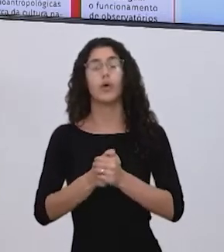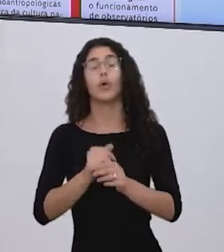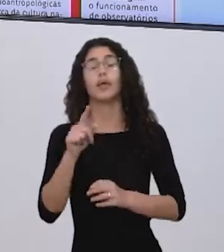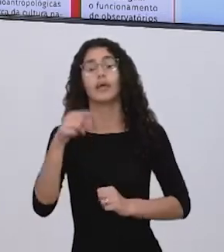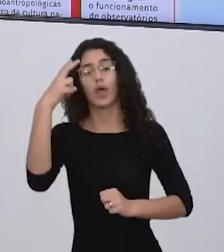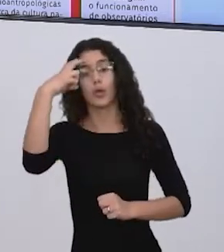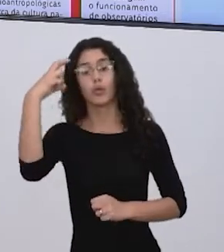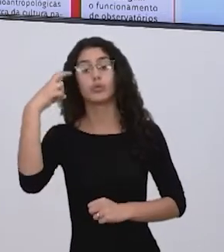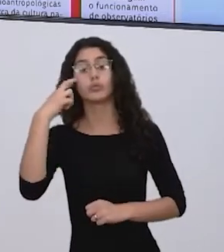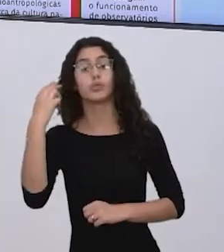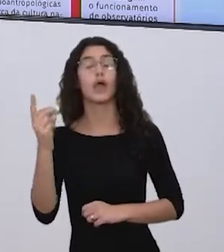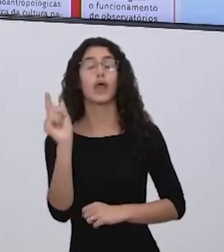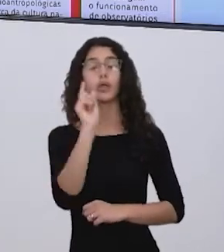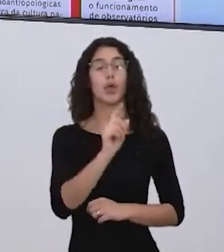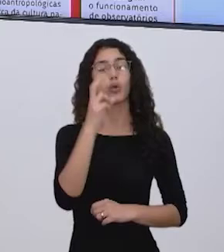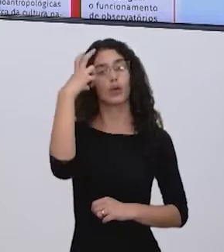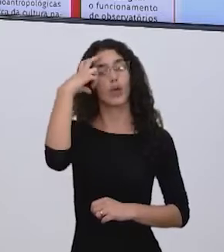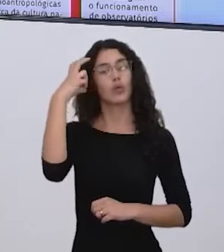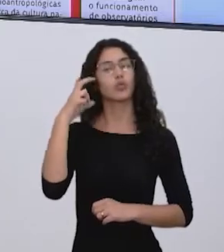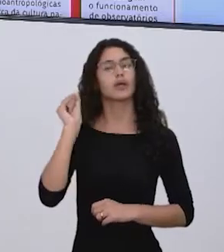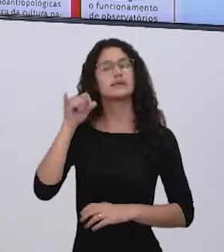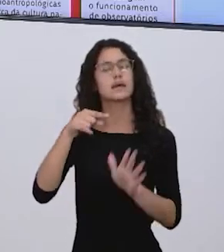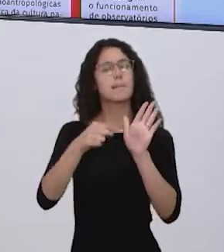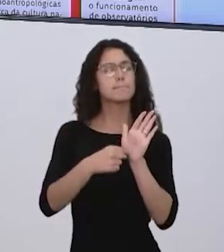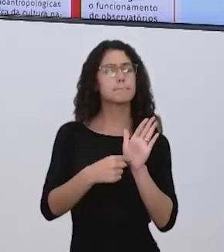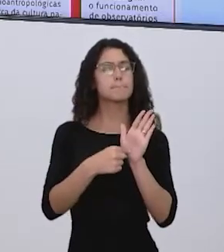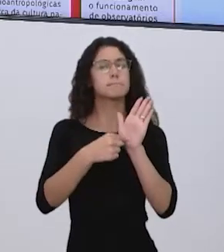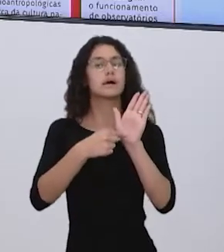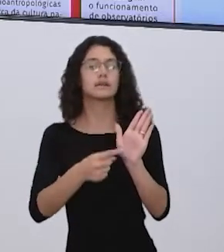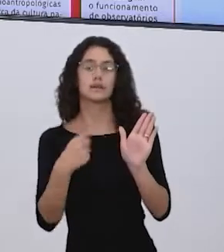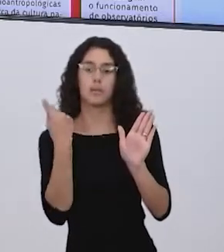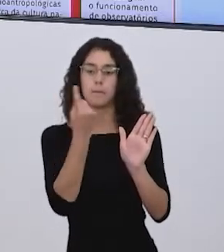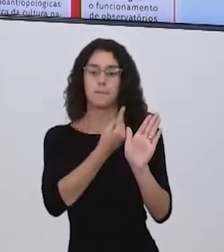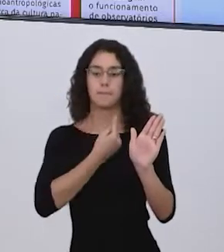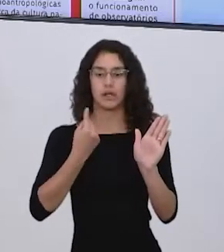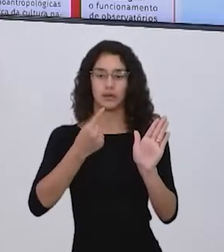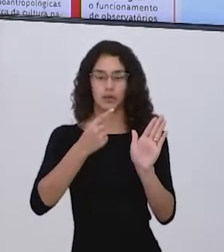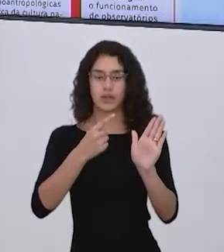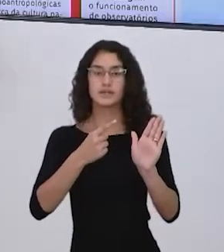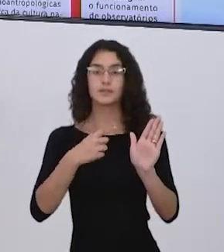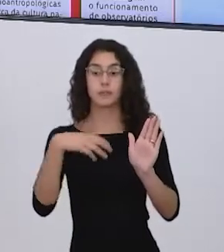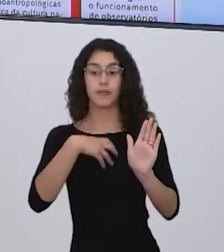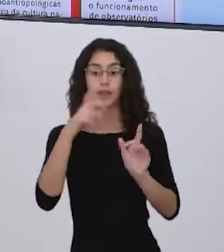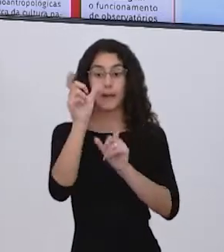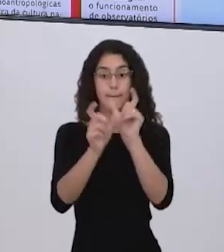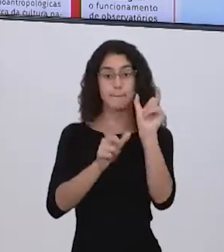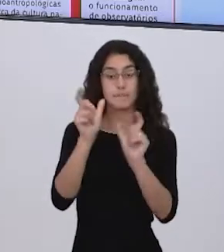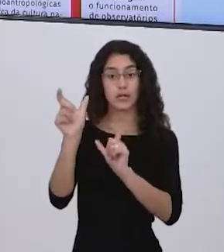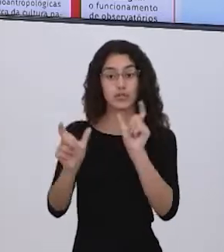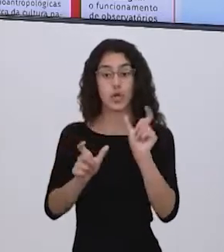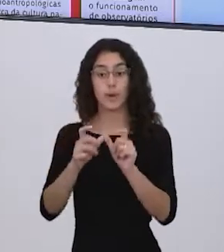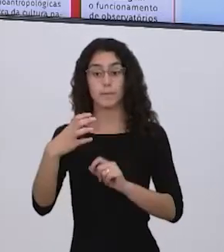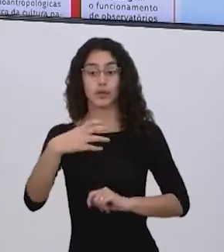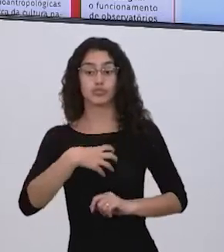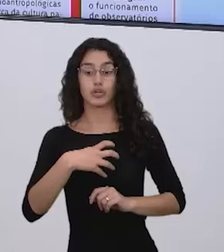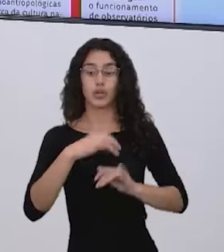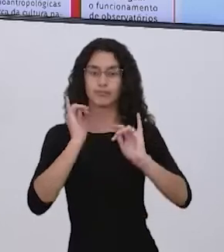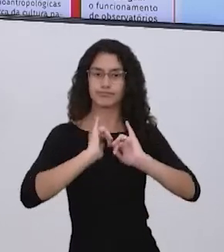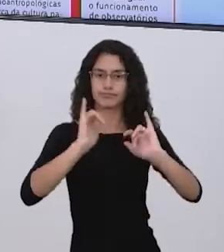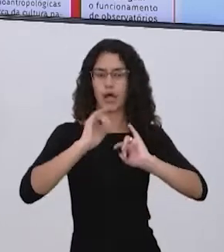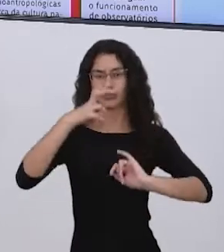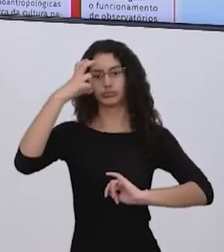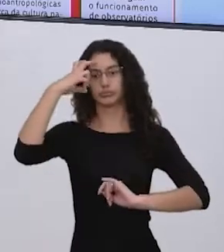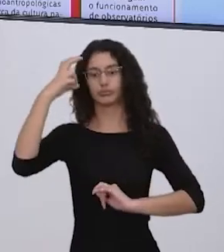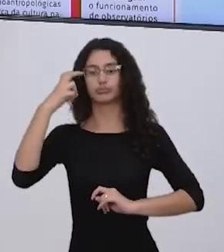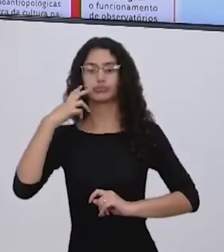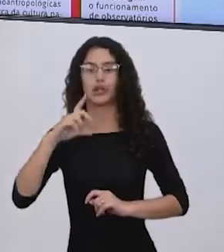símbolo e aqui como a cultura se apresenta para nós, seja pelas pessoas, seja pelas manifestações